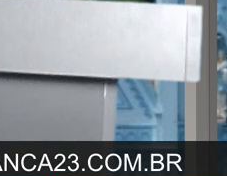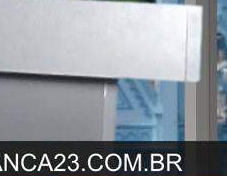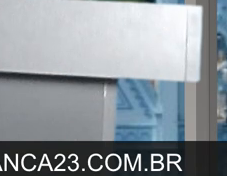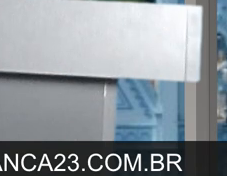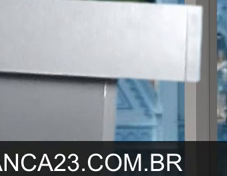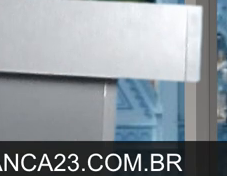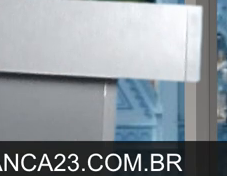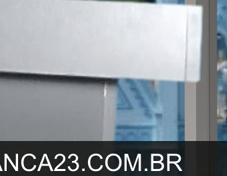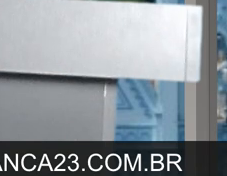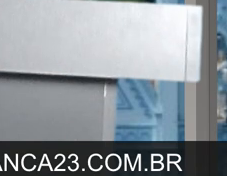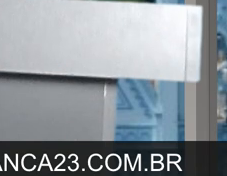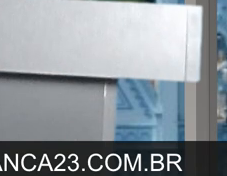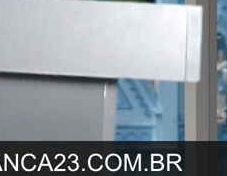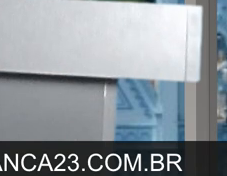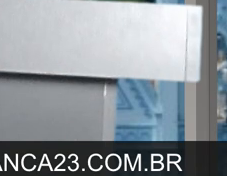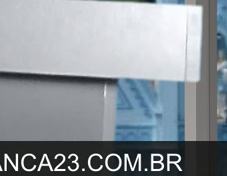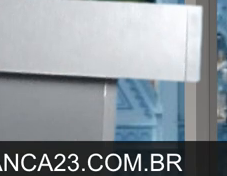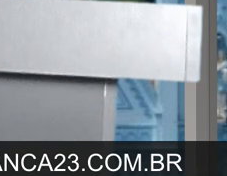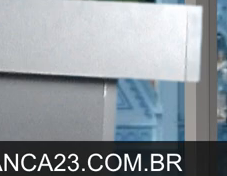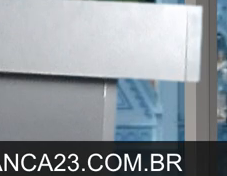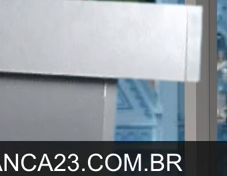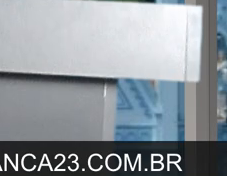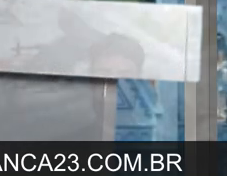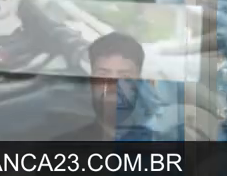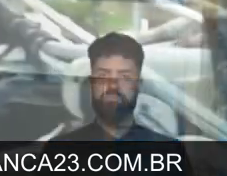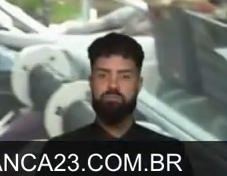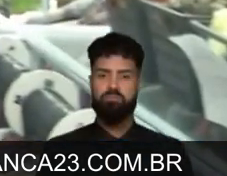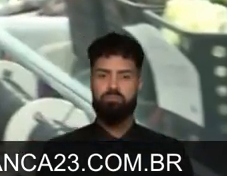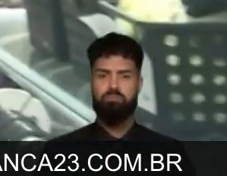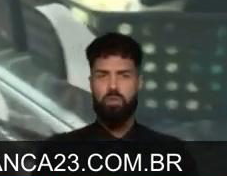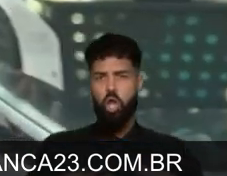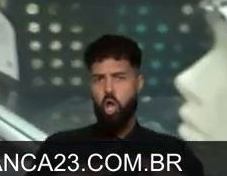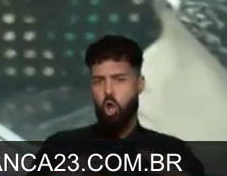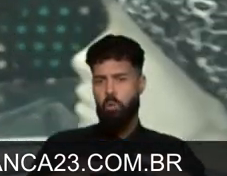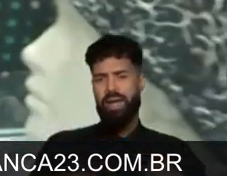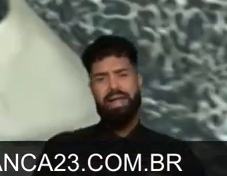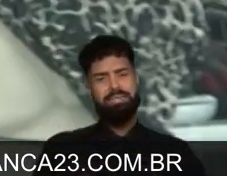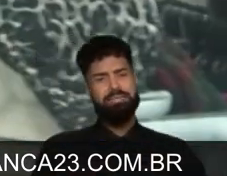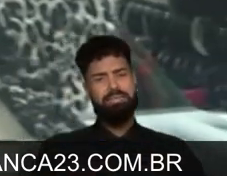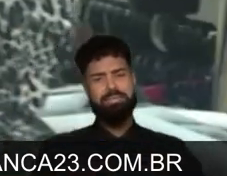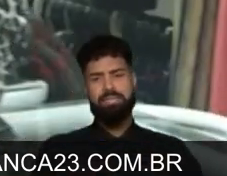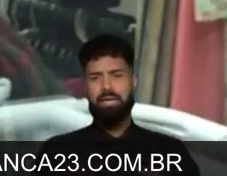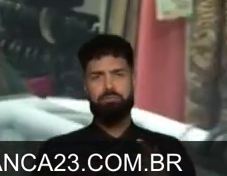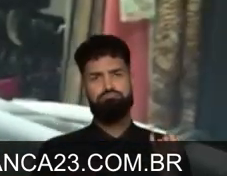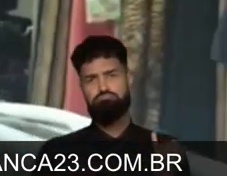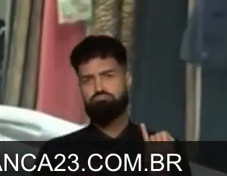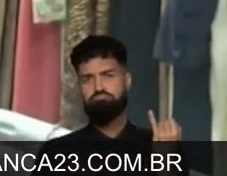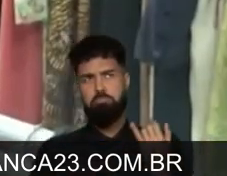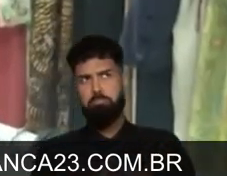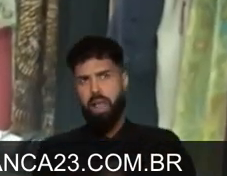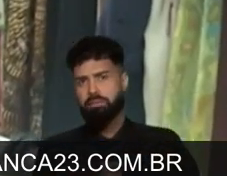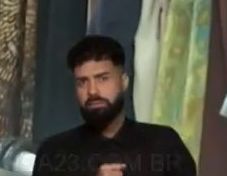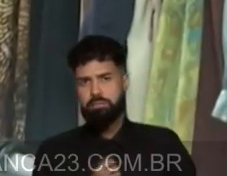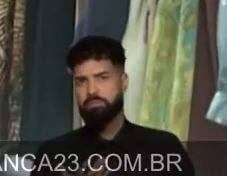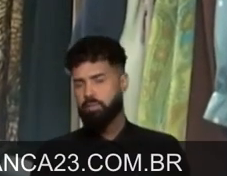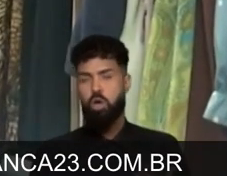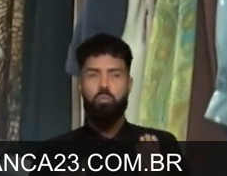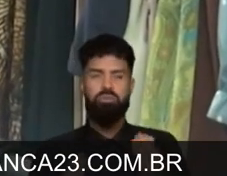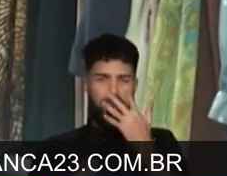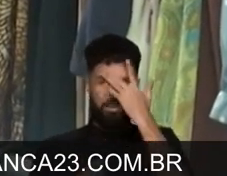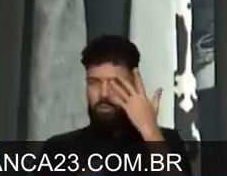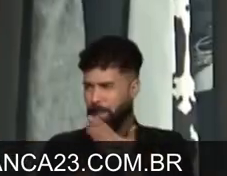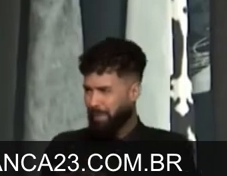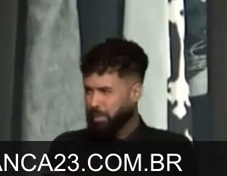é voltado na arrecadação de roupas para as vítimas. São uma necessidade básica. Muitas vítimas da tragédia que perderam